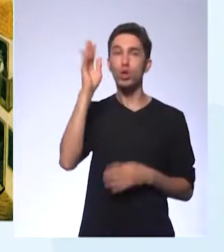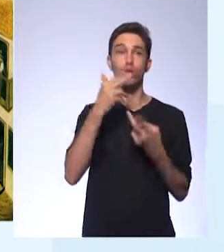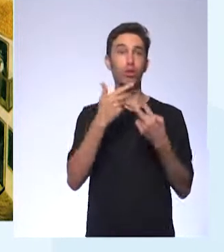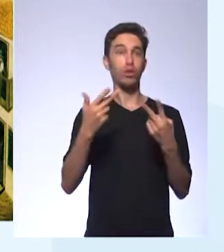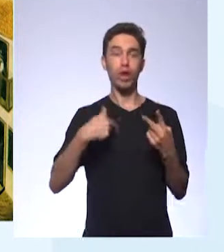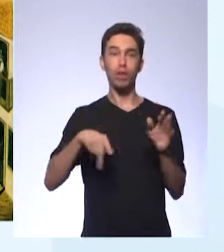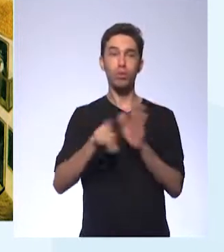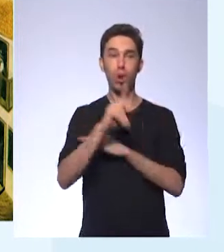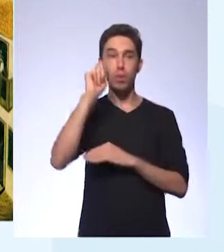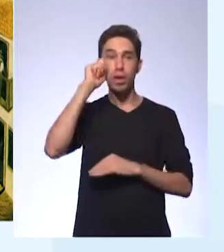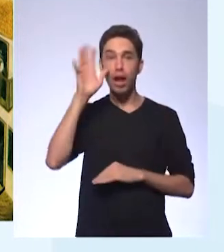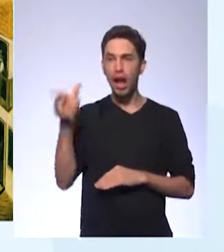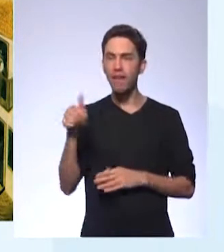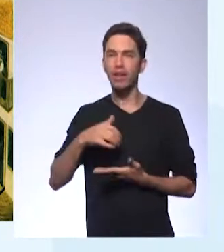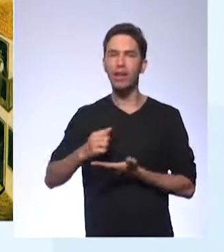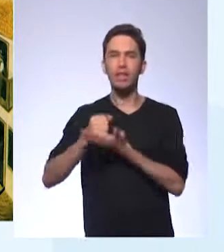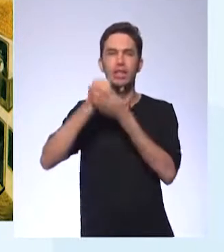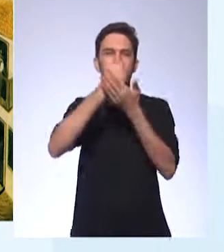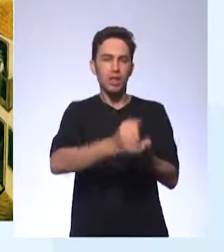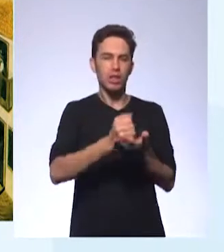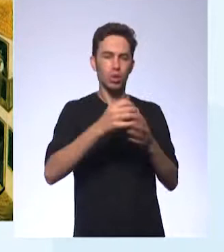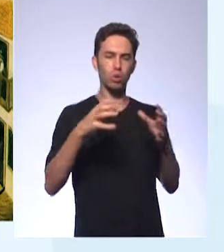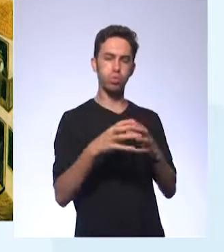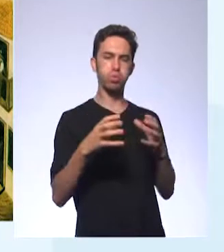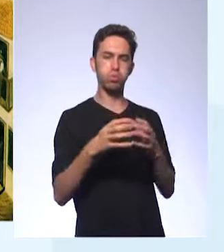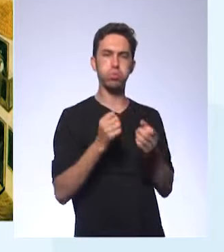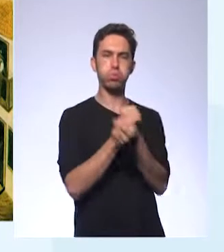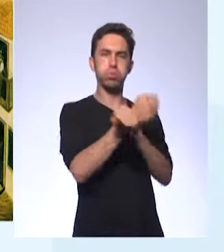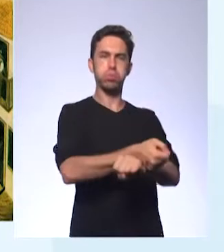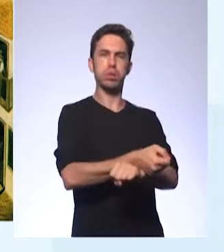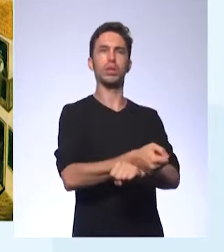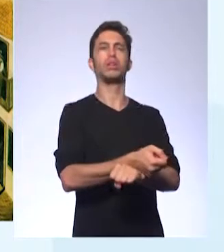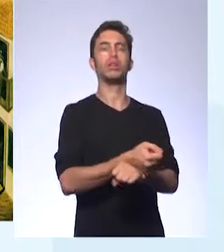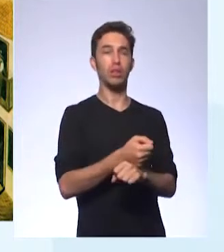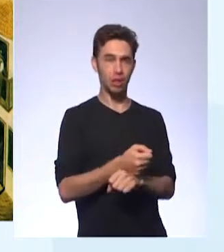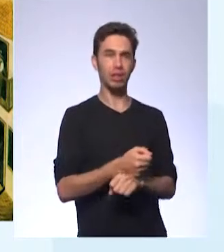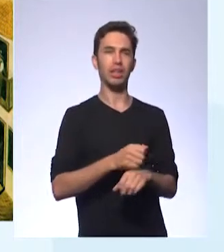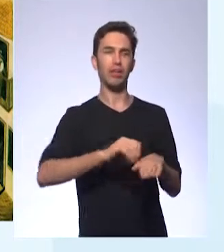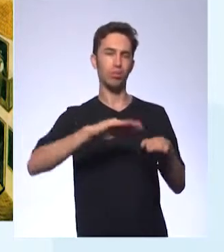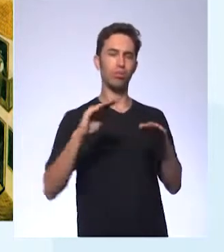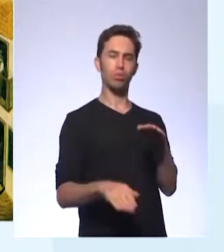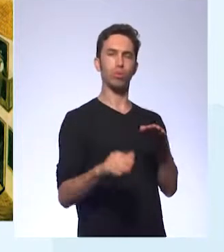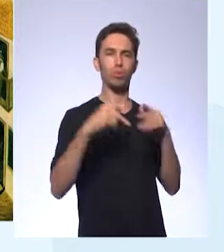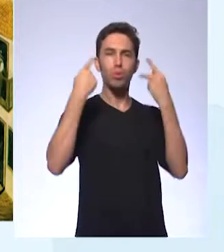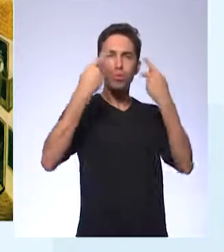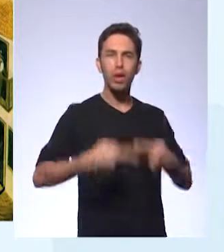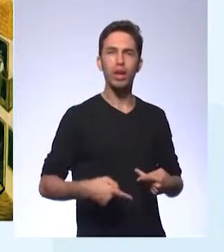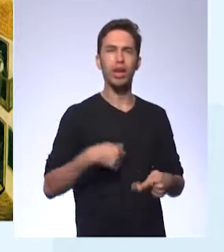a essa condição subhumana e infeliz.